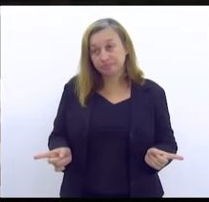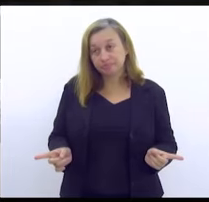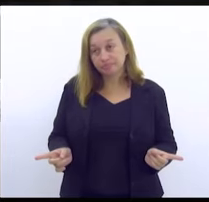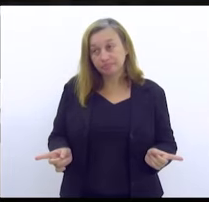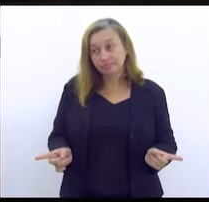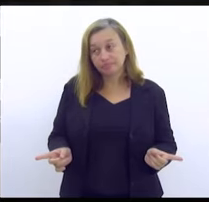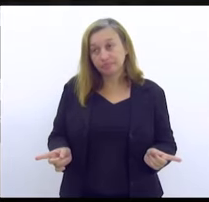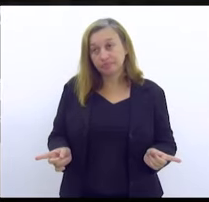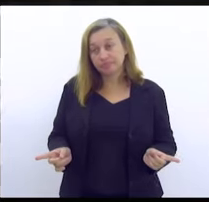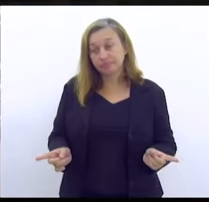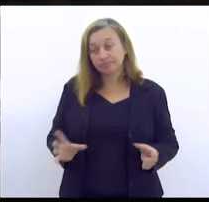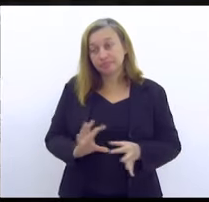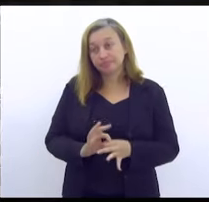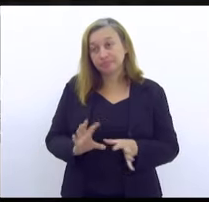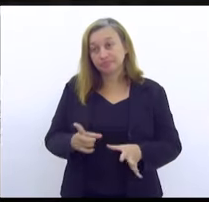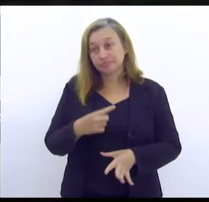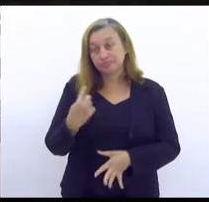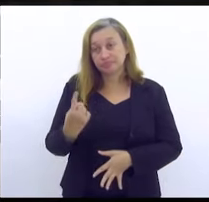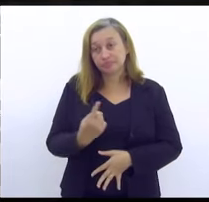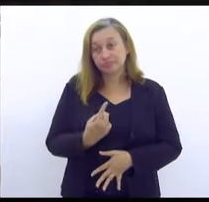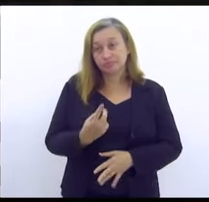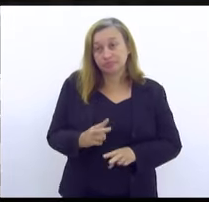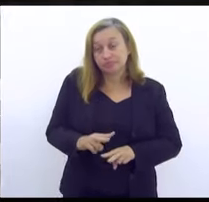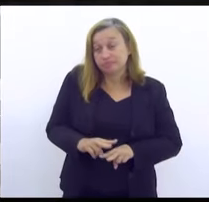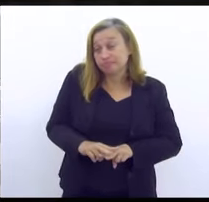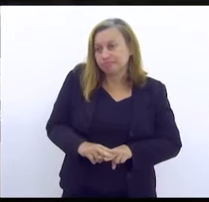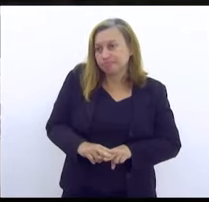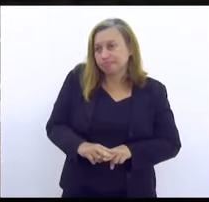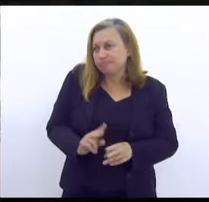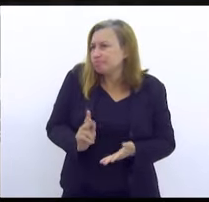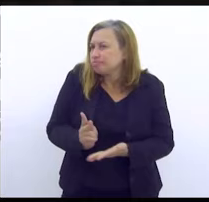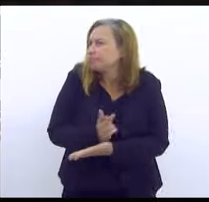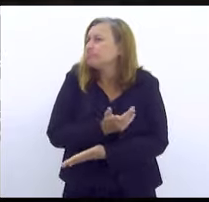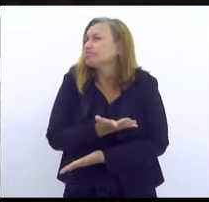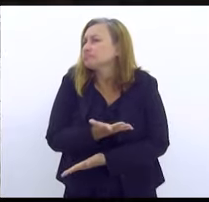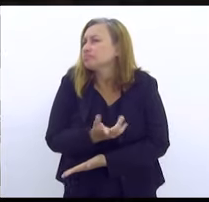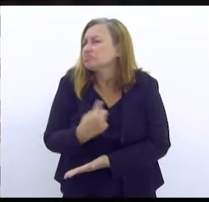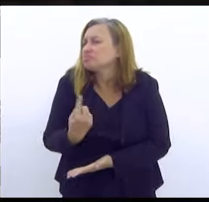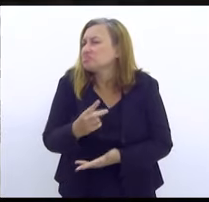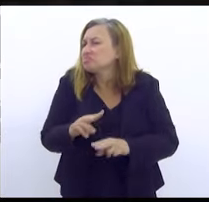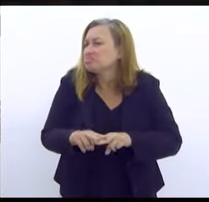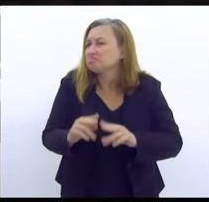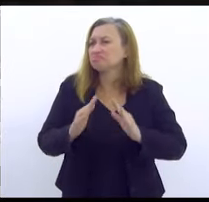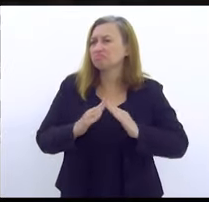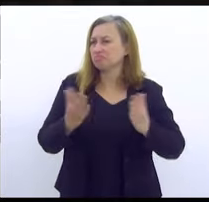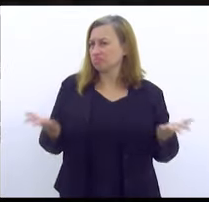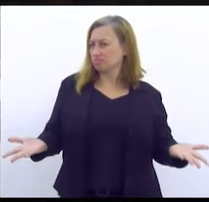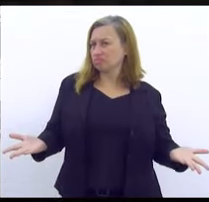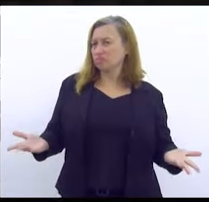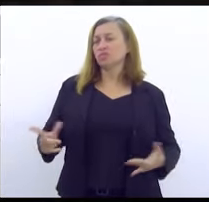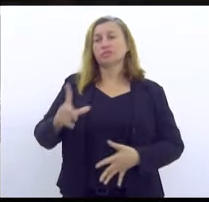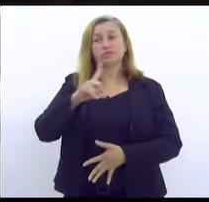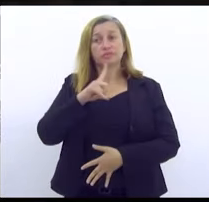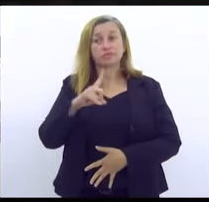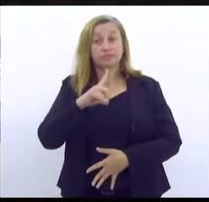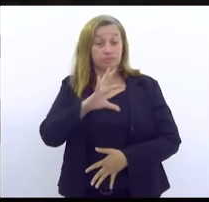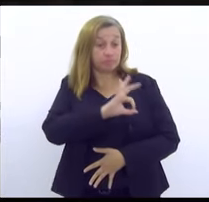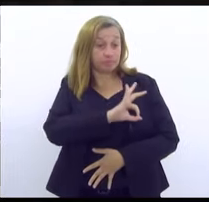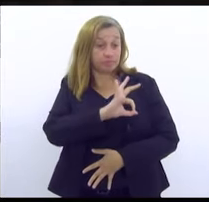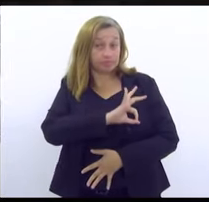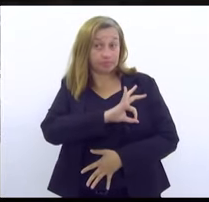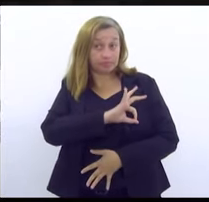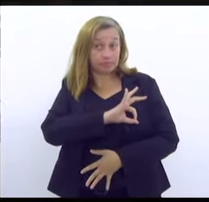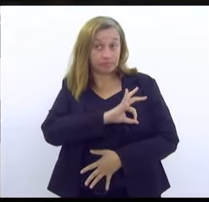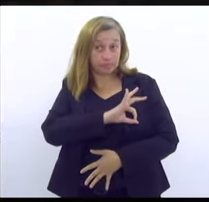deixa todos nós reféns. Porque é isso que está colocado. Quando a gente tem uma policial